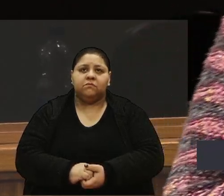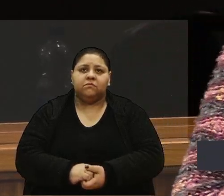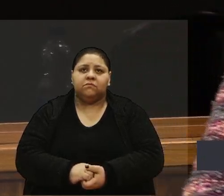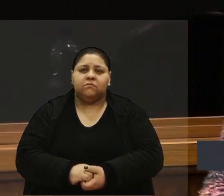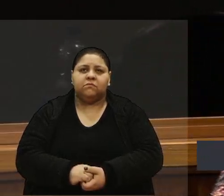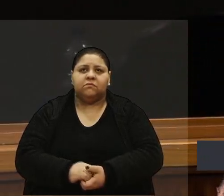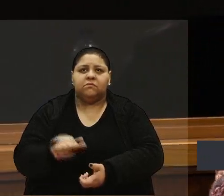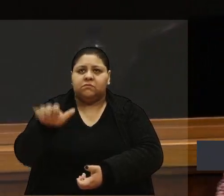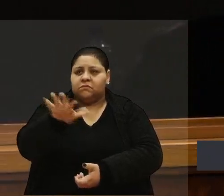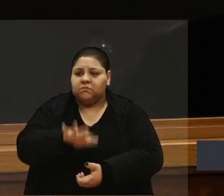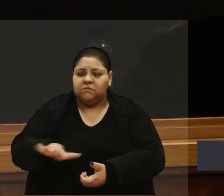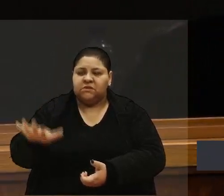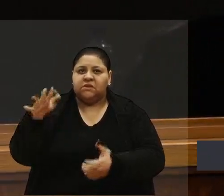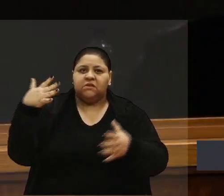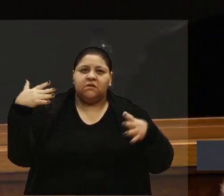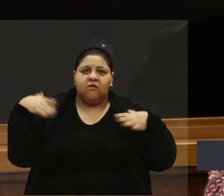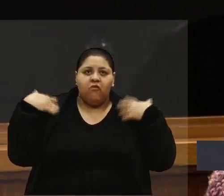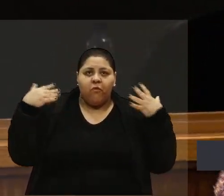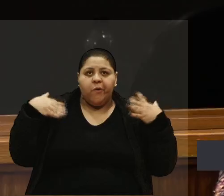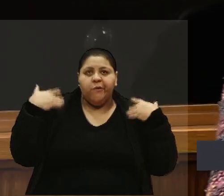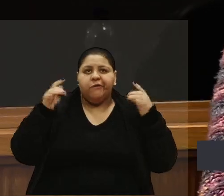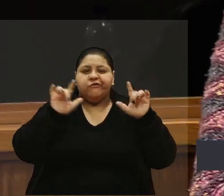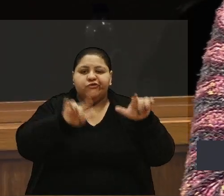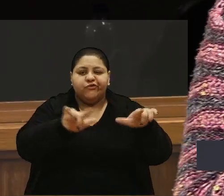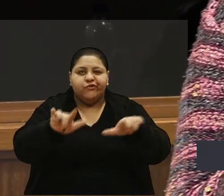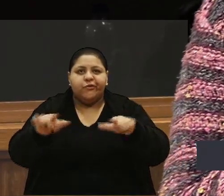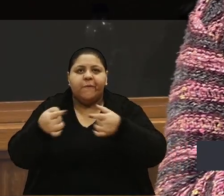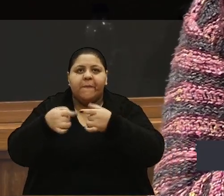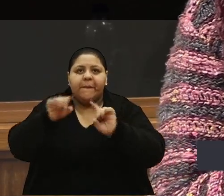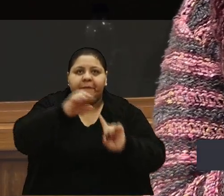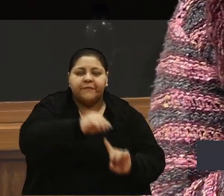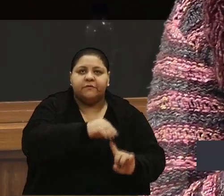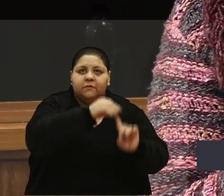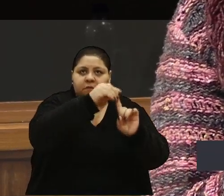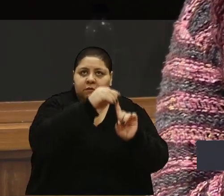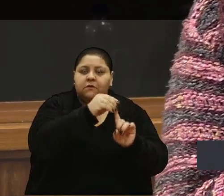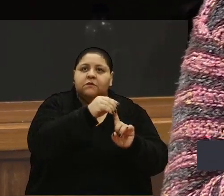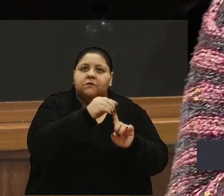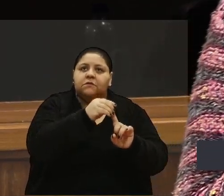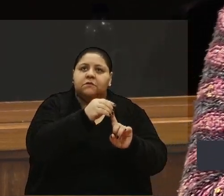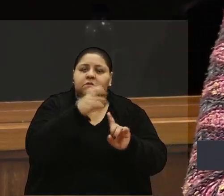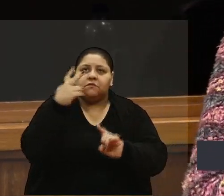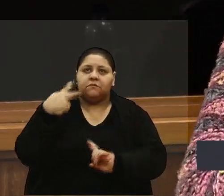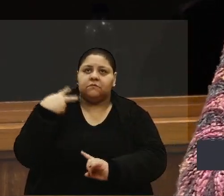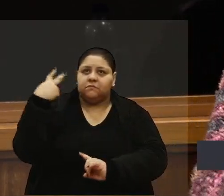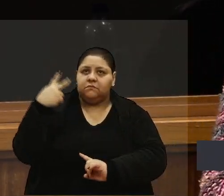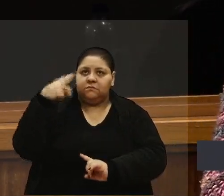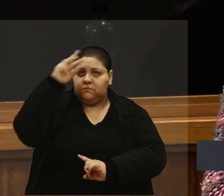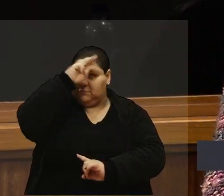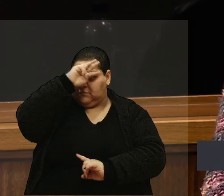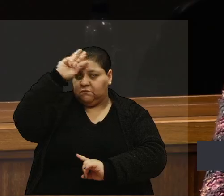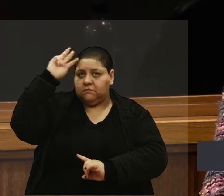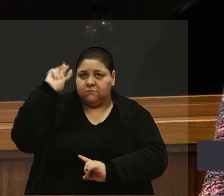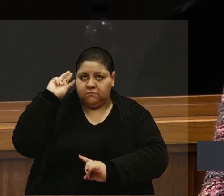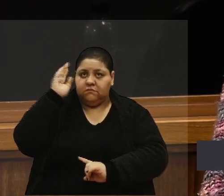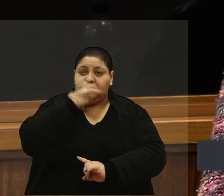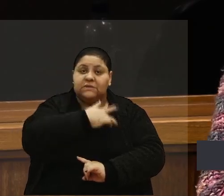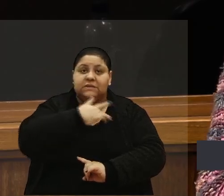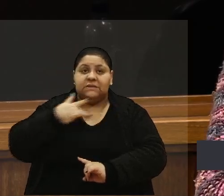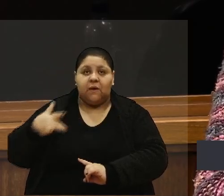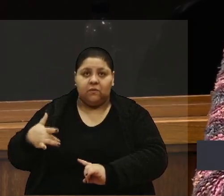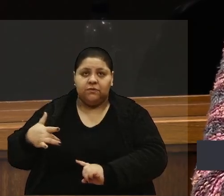das áreas de lazer, dos espaços, mas principalmente, vereador Valim, essa questão da